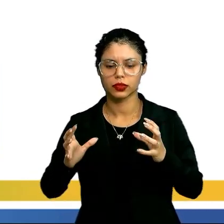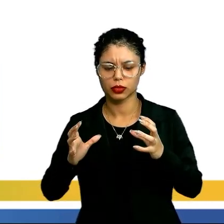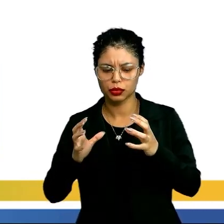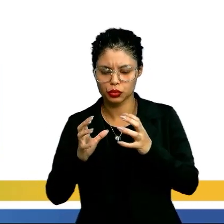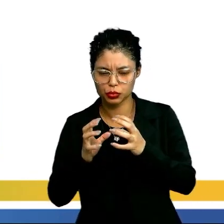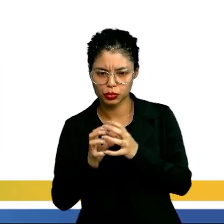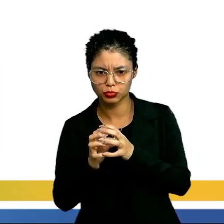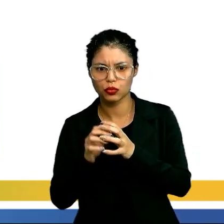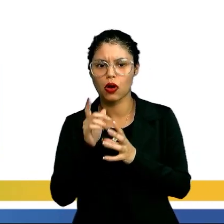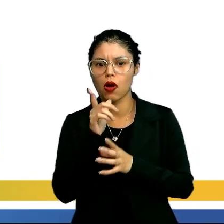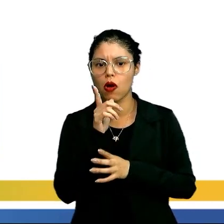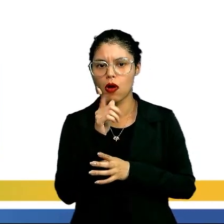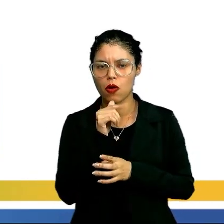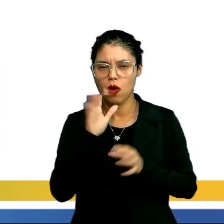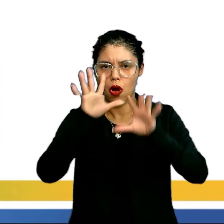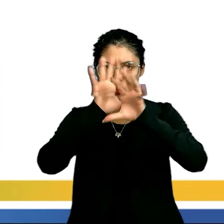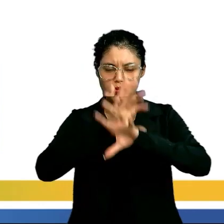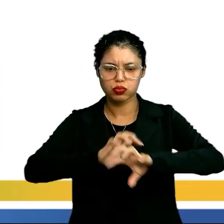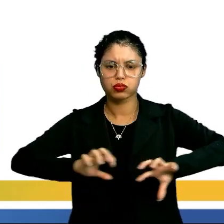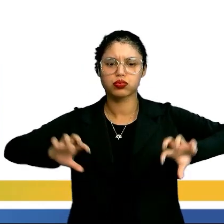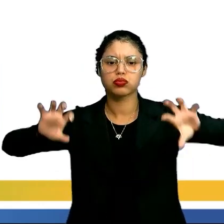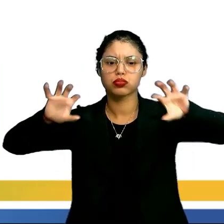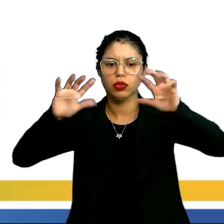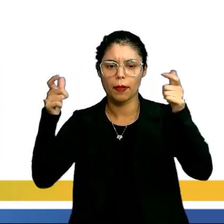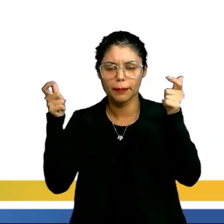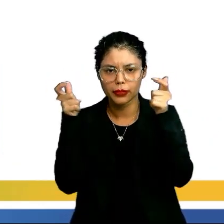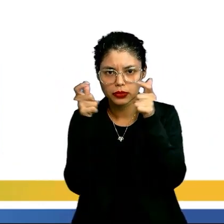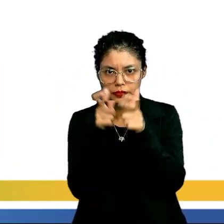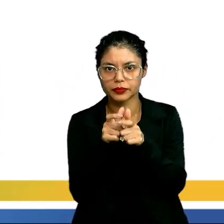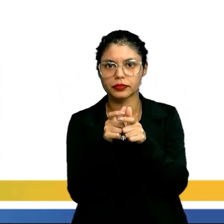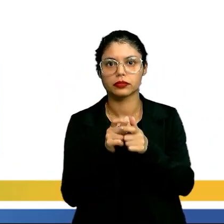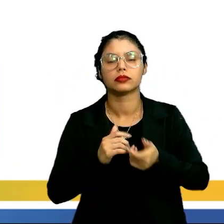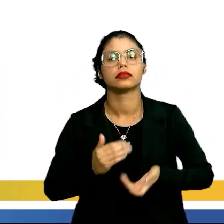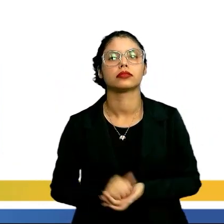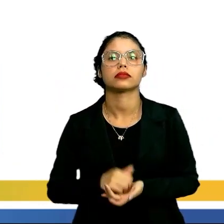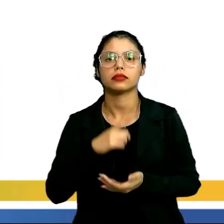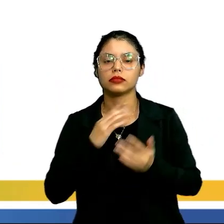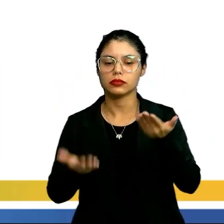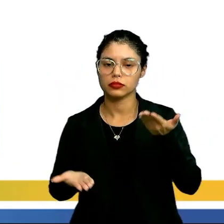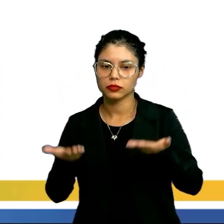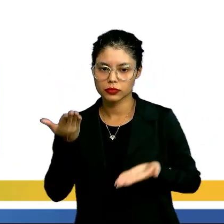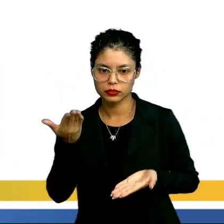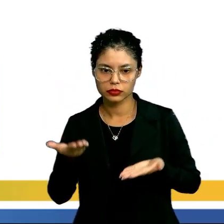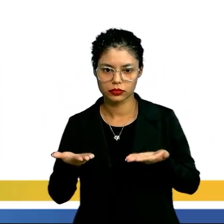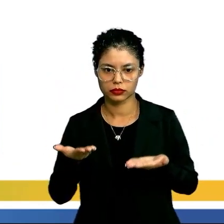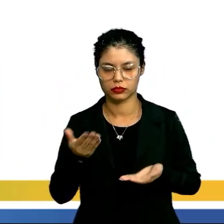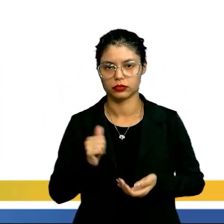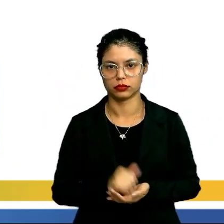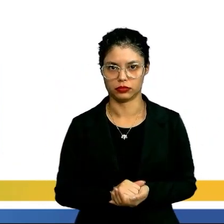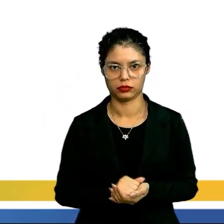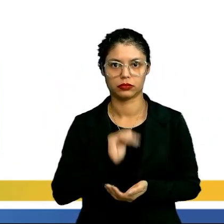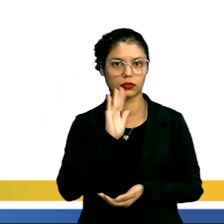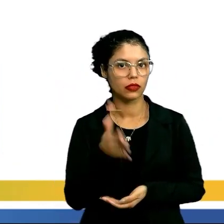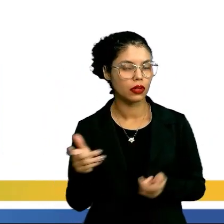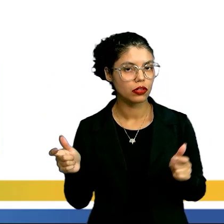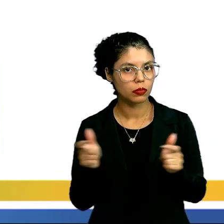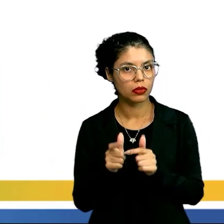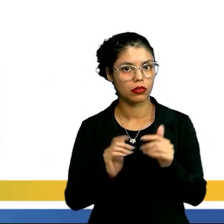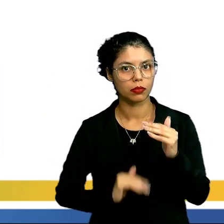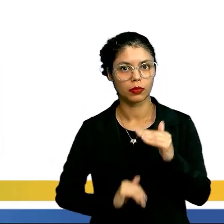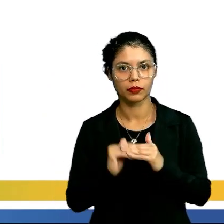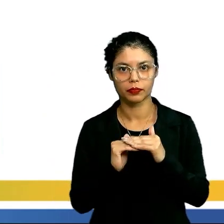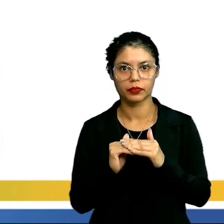então eu vou diminuir o volume. Então, quanto menor o volume, será deslocado o equilíbrio com o aumento da pressão. Já a diminuição da